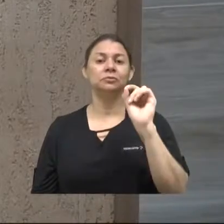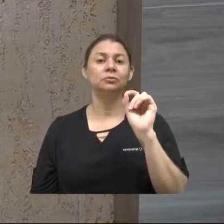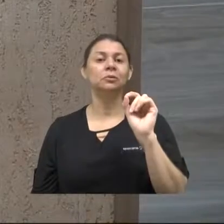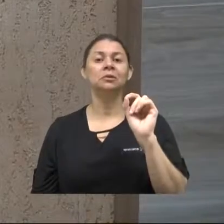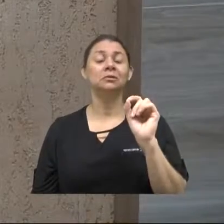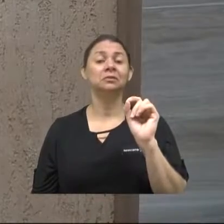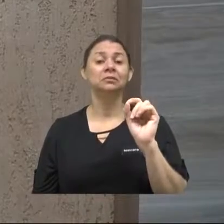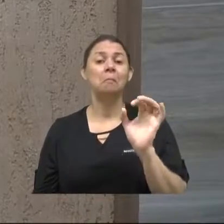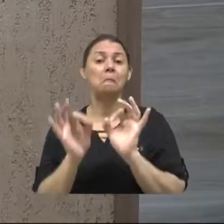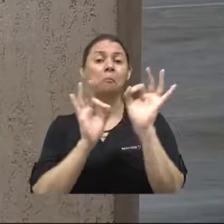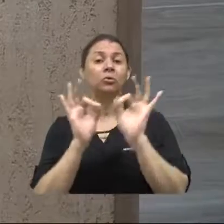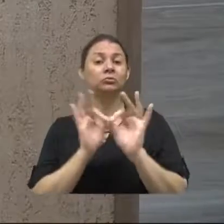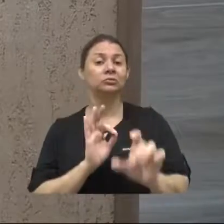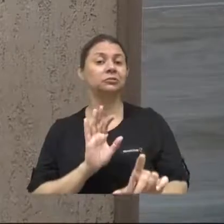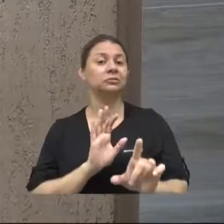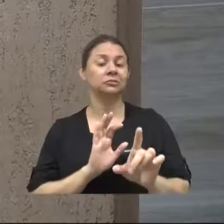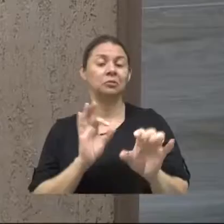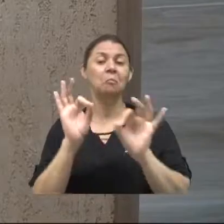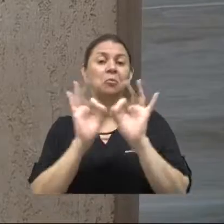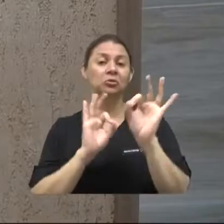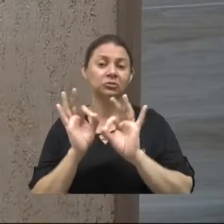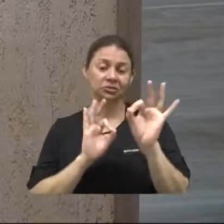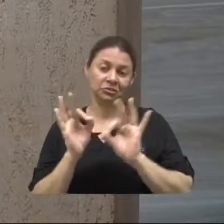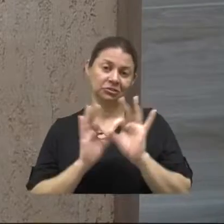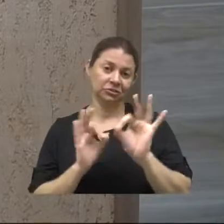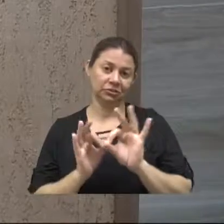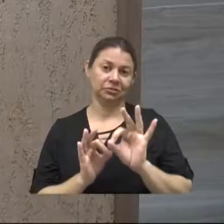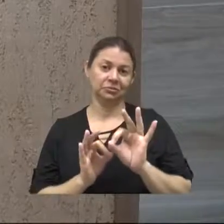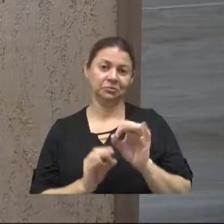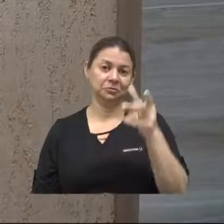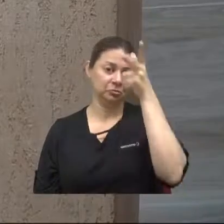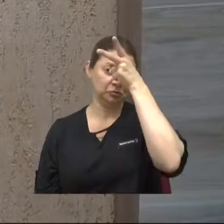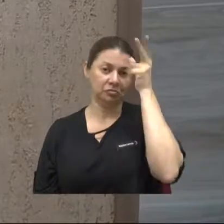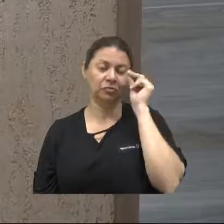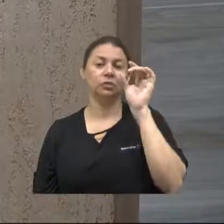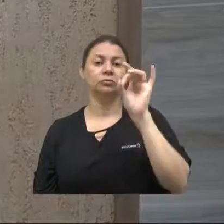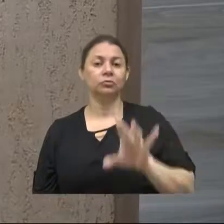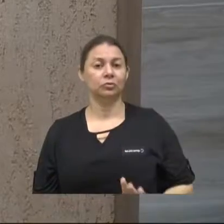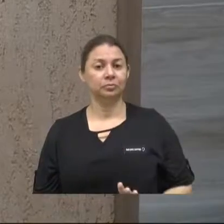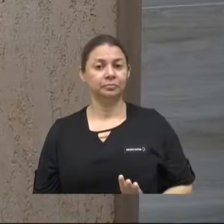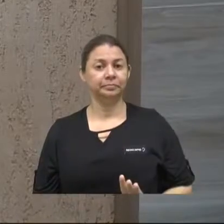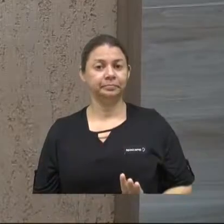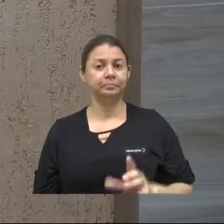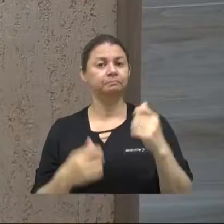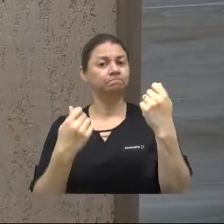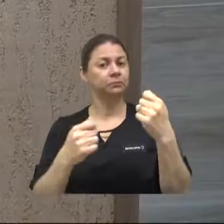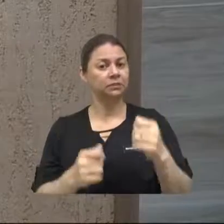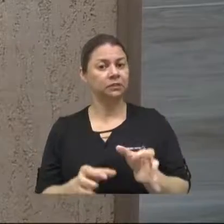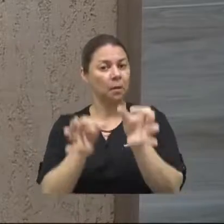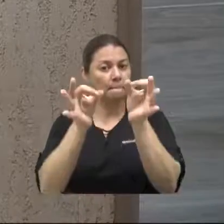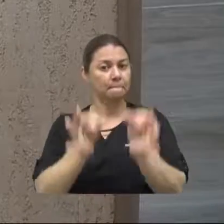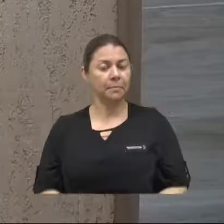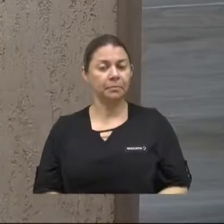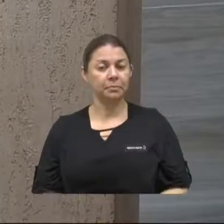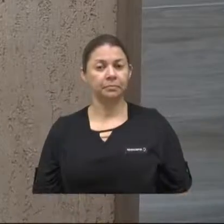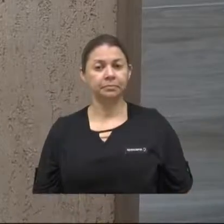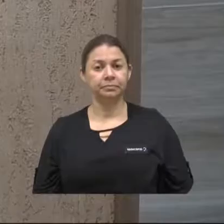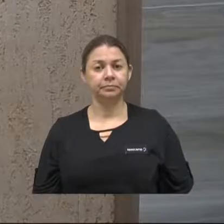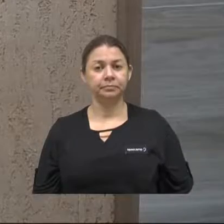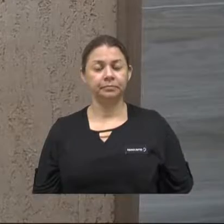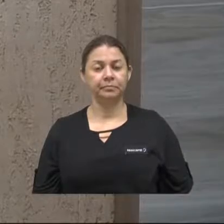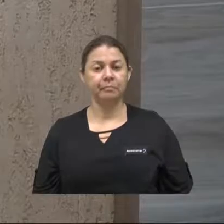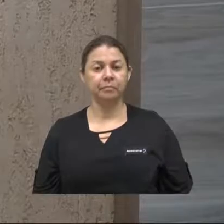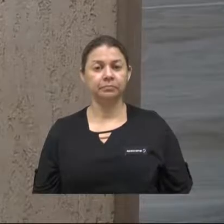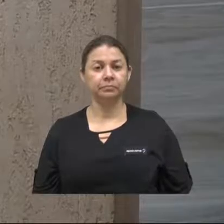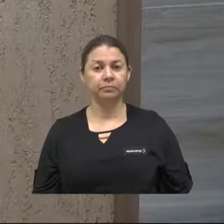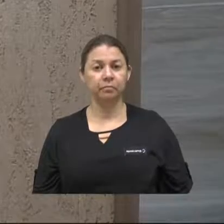que vão além daquilo que lhe compete. Claro que nós vamos pedir, quando não houver opinião